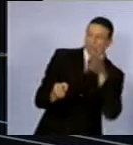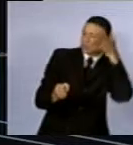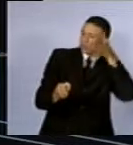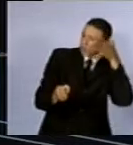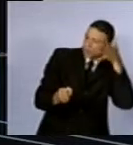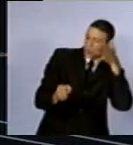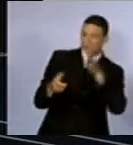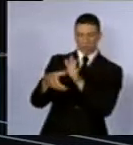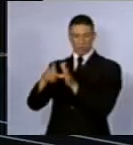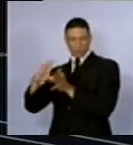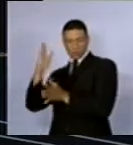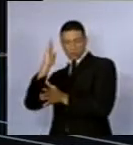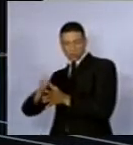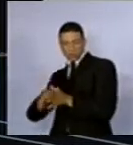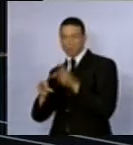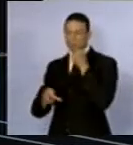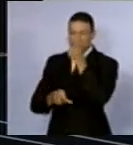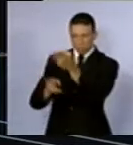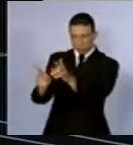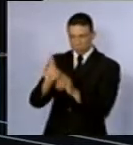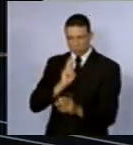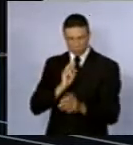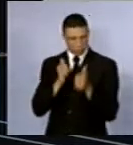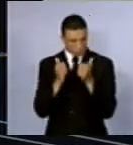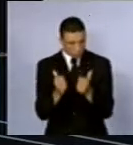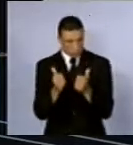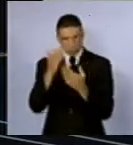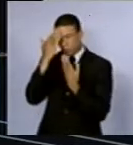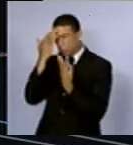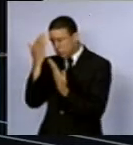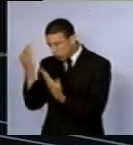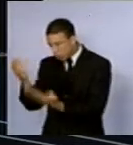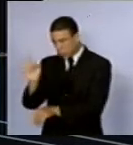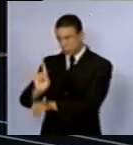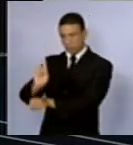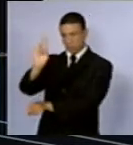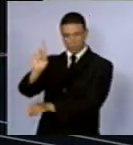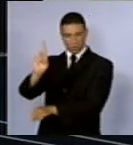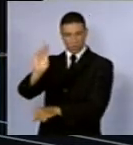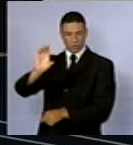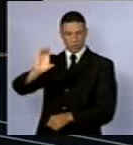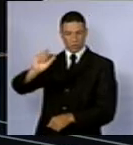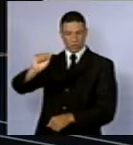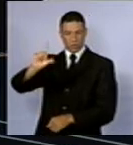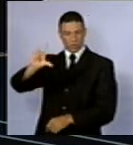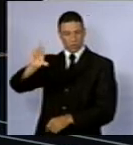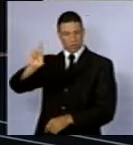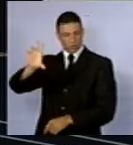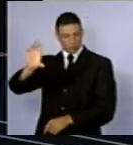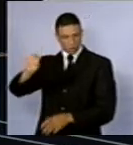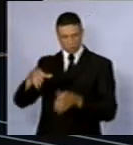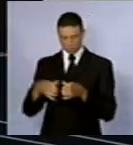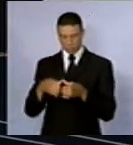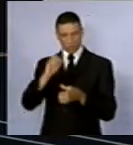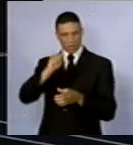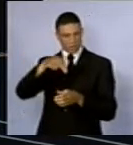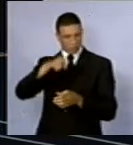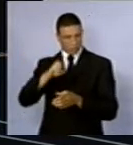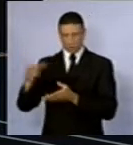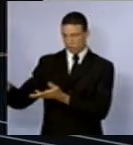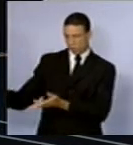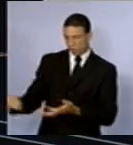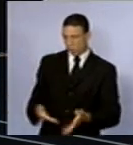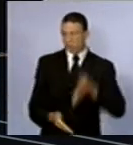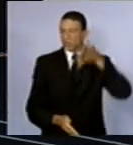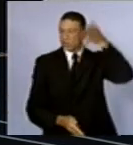futuros palestrantes agradeço então ao Dr Carlos Alberto matar Dael passo a palavra à Dra Cláudia